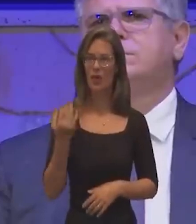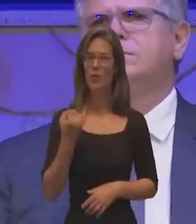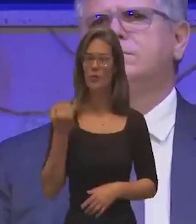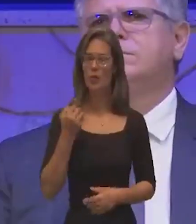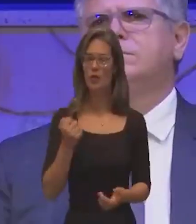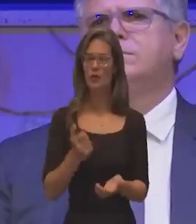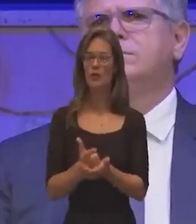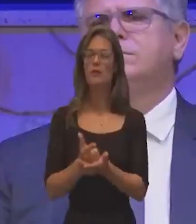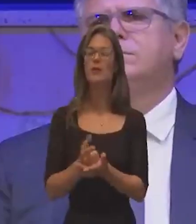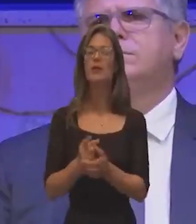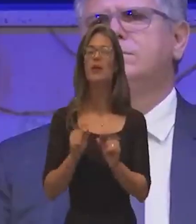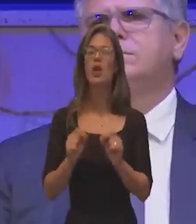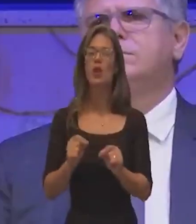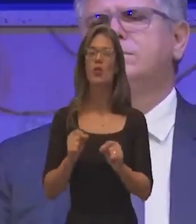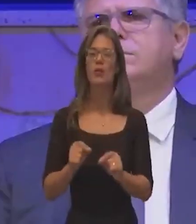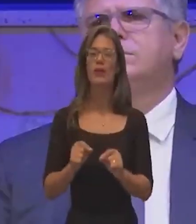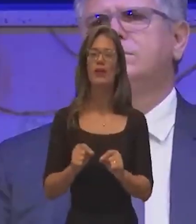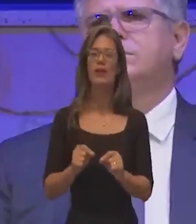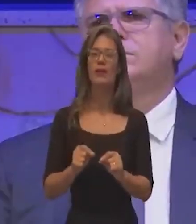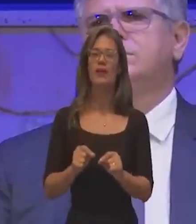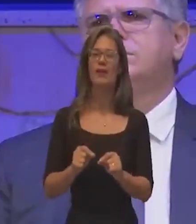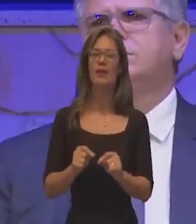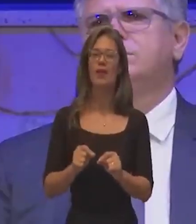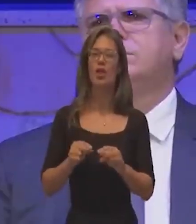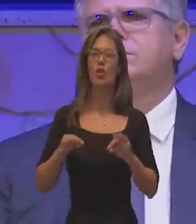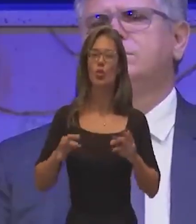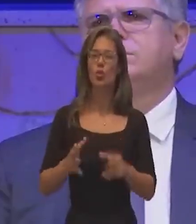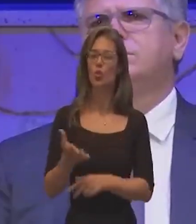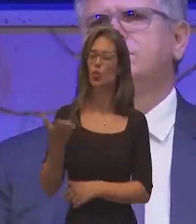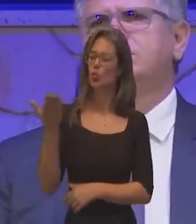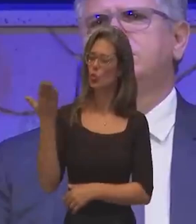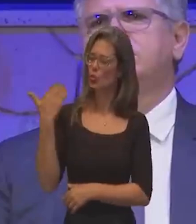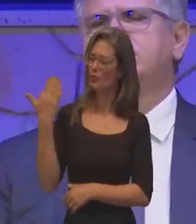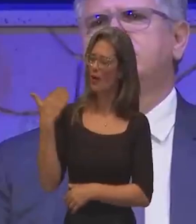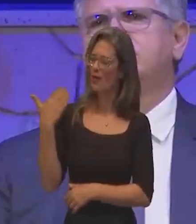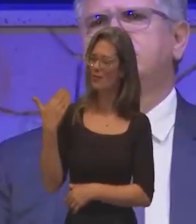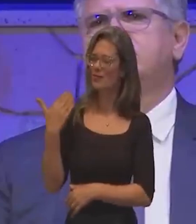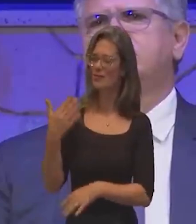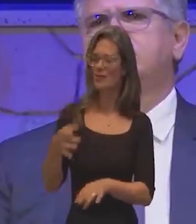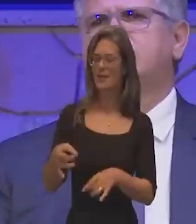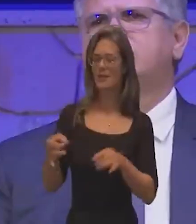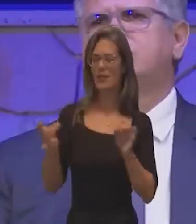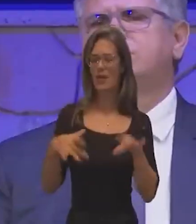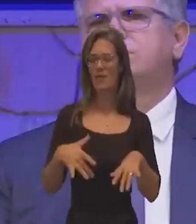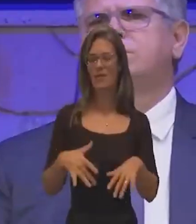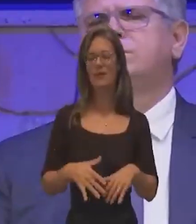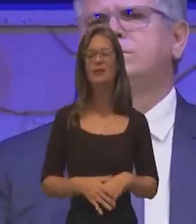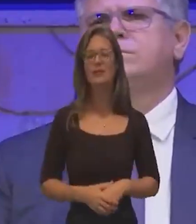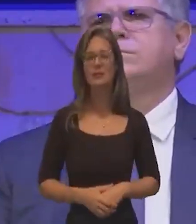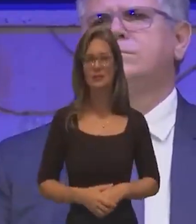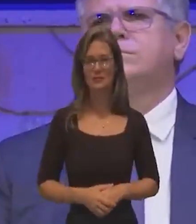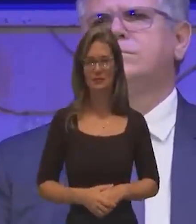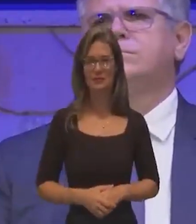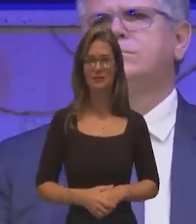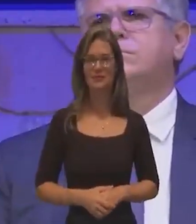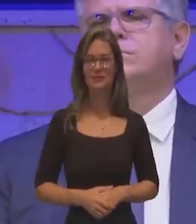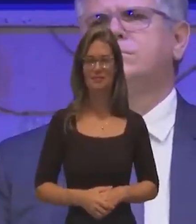É o abandono de tudo que desfrutamos em uma vida de pecado.